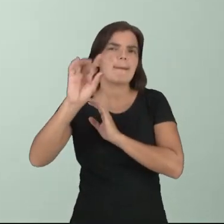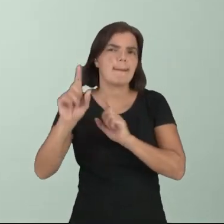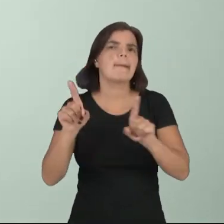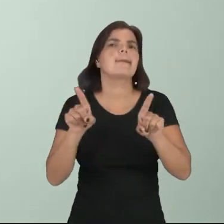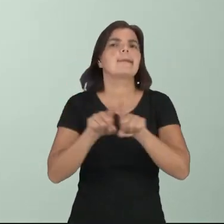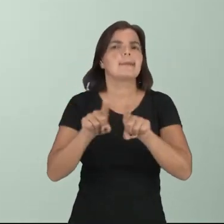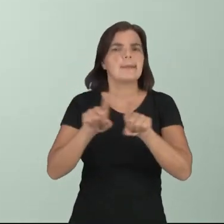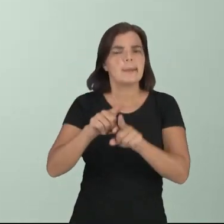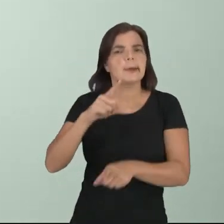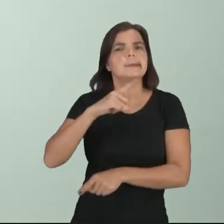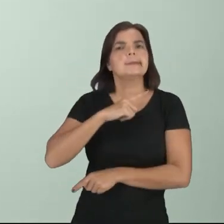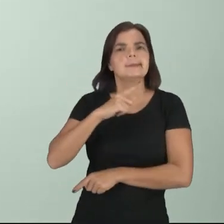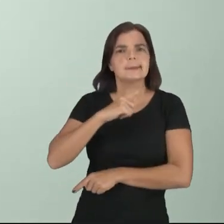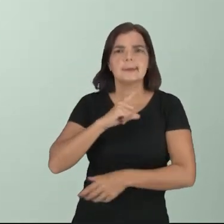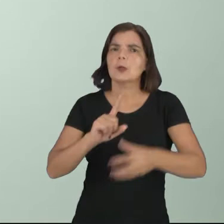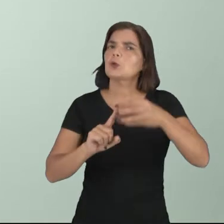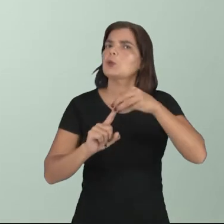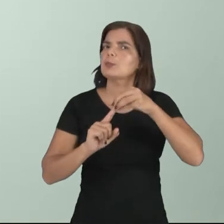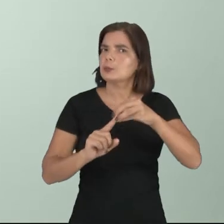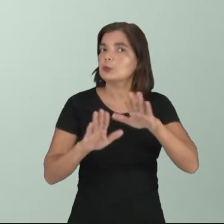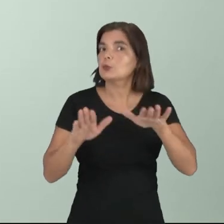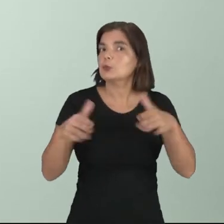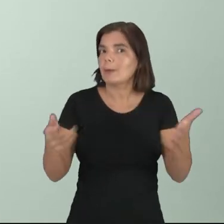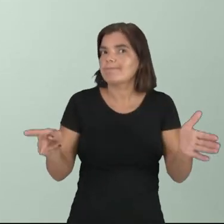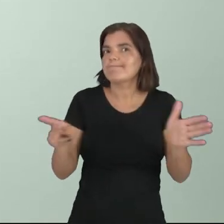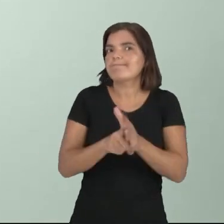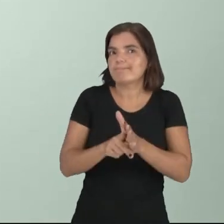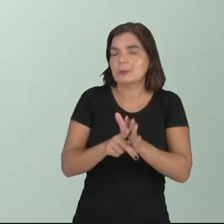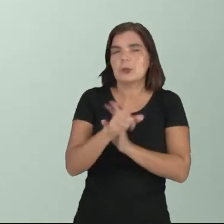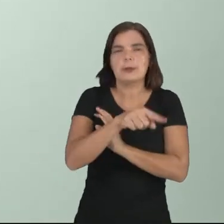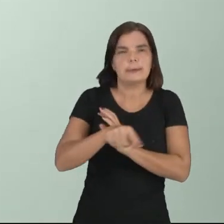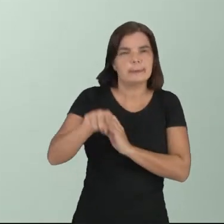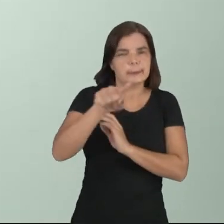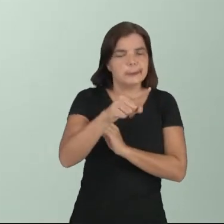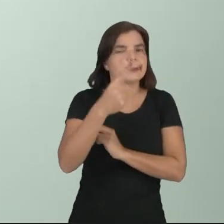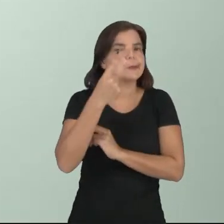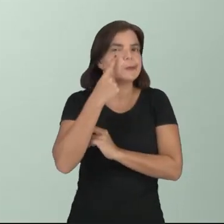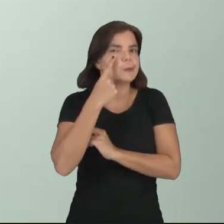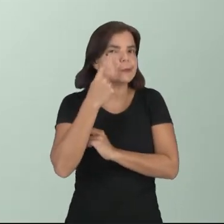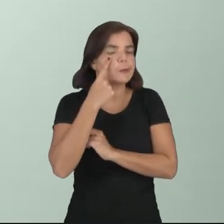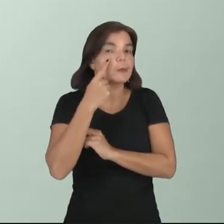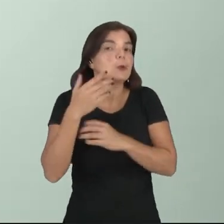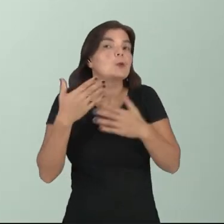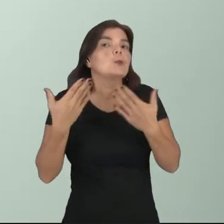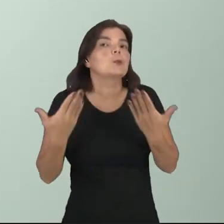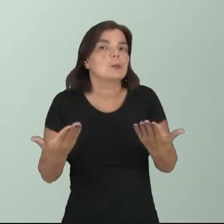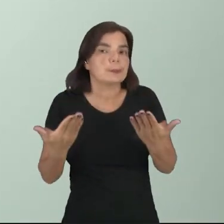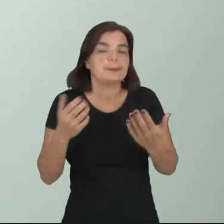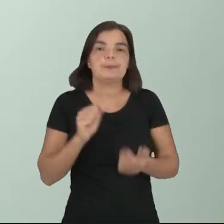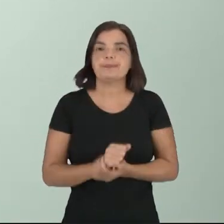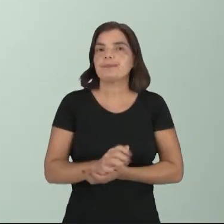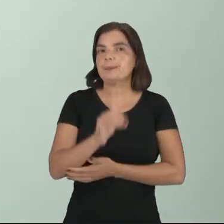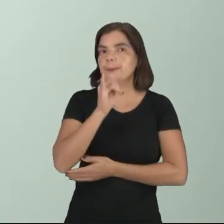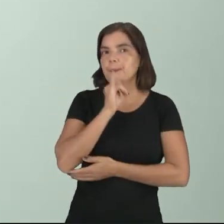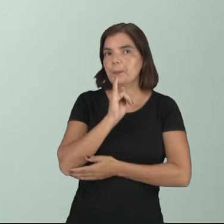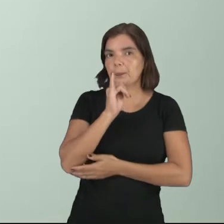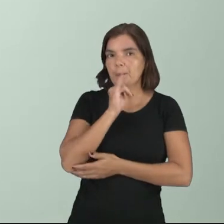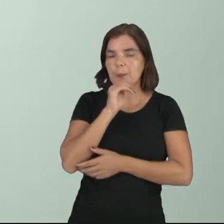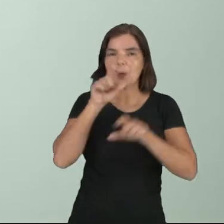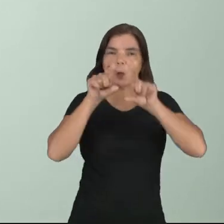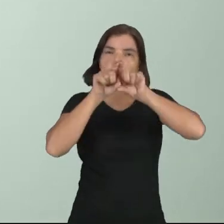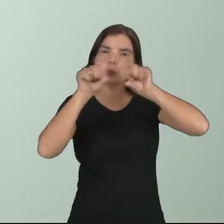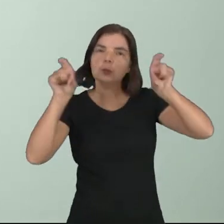gênero textual tem a sua intencionalidade específica, e você ainda tem que observar que, por exemplo,